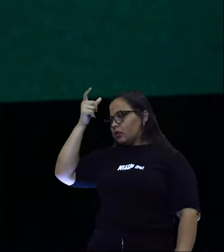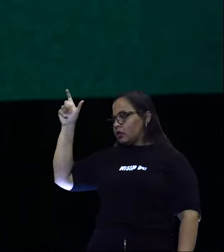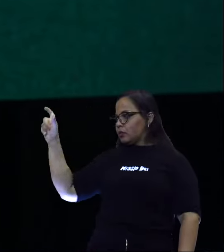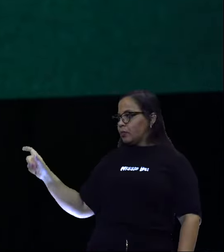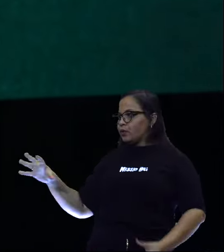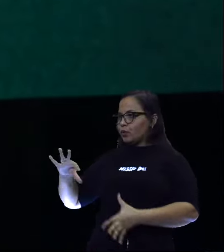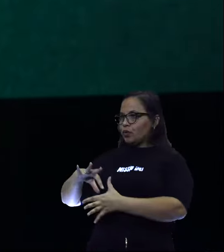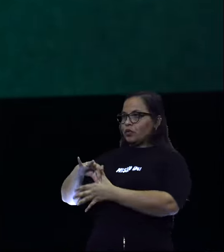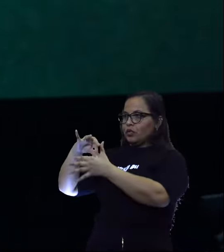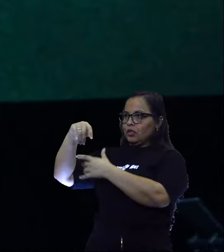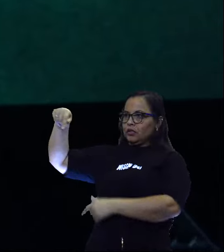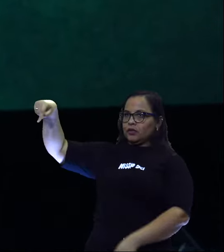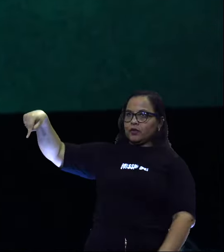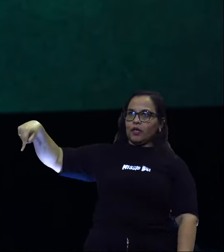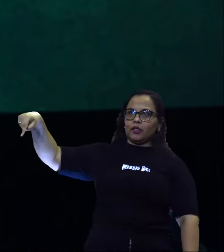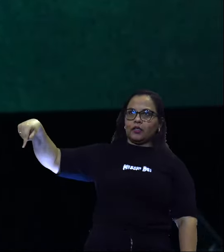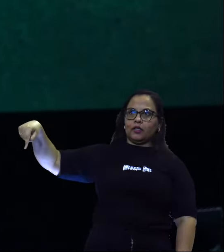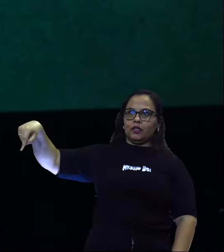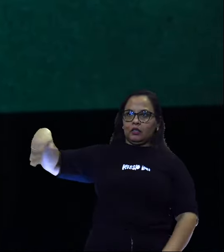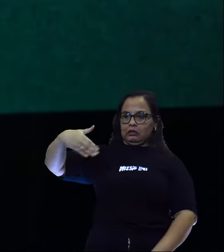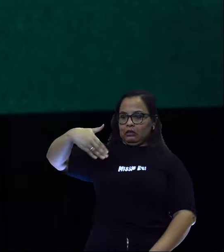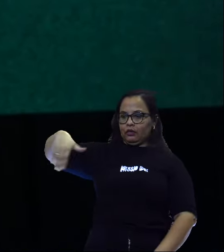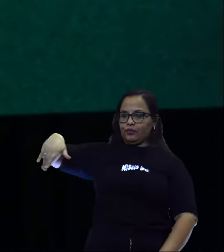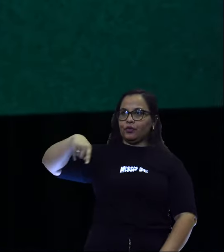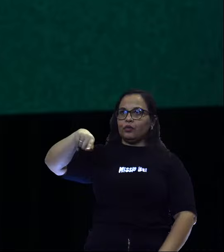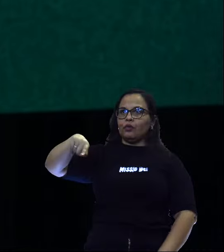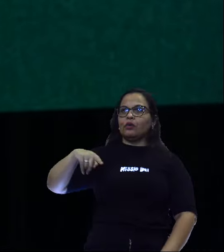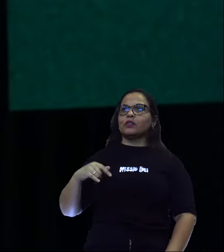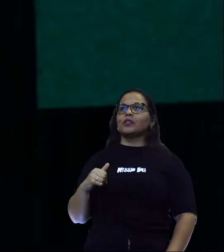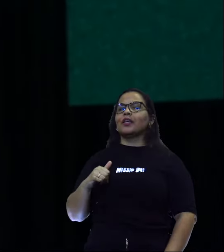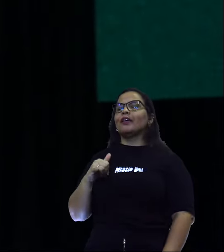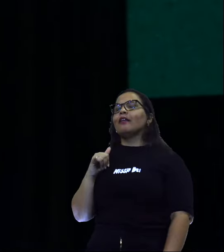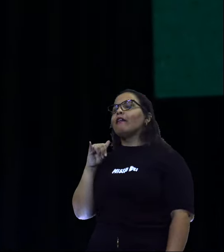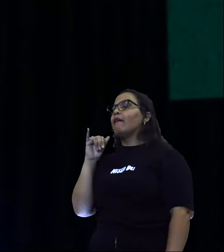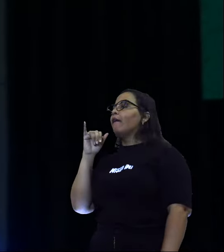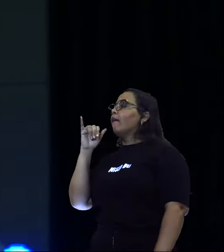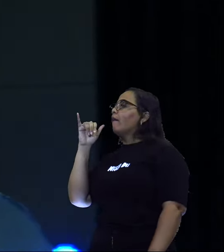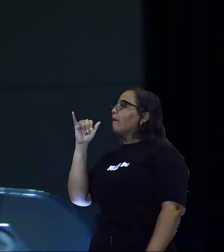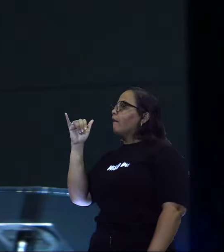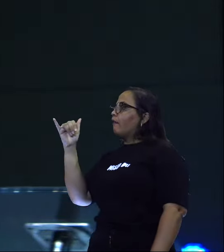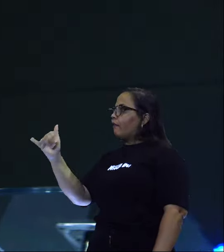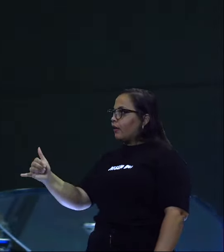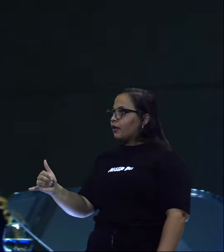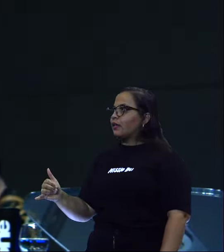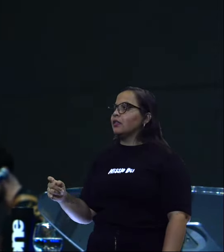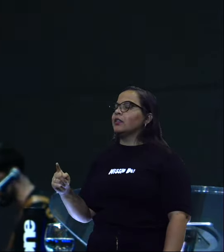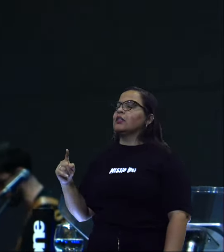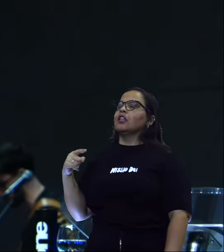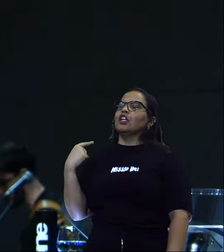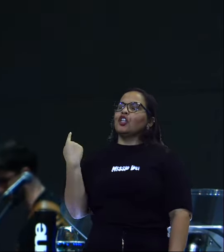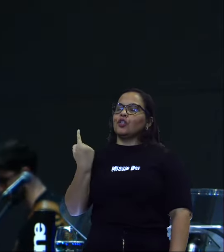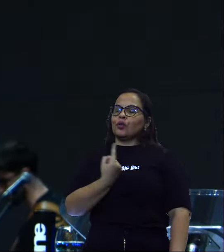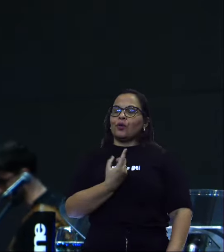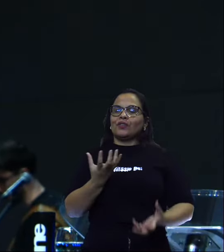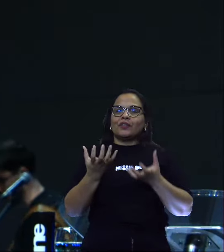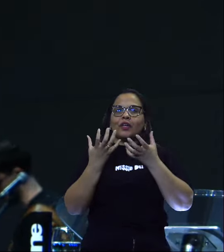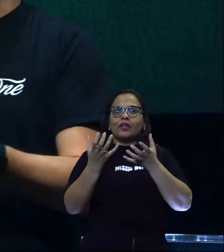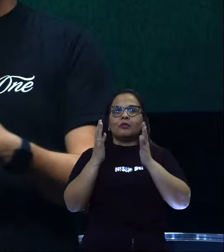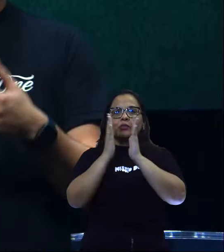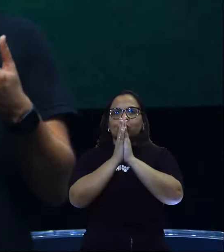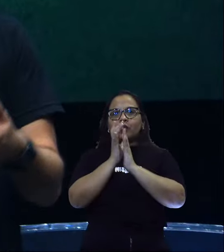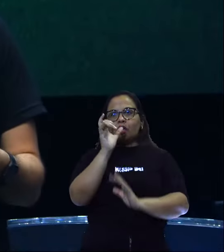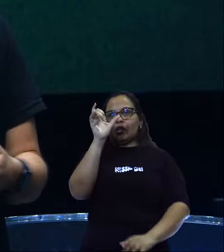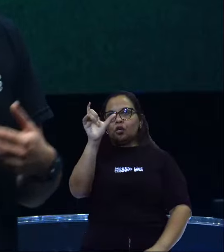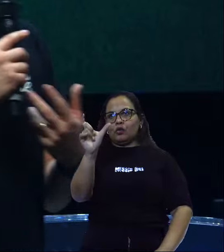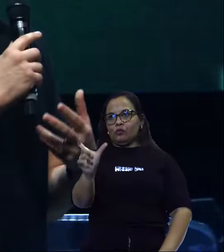mas está precisando de uma oração, eu quero te convidar, assim que eu terminar a oração, a vir aqui à frente e receber uma oração aqui dos nossos irmãos que querem nos ajudar.